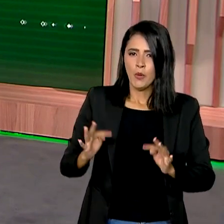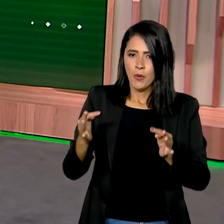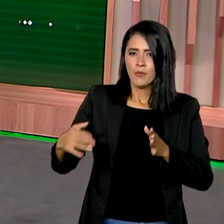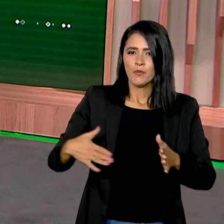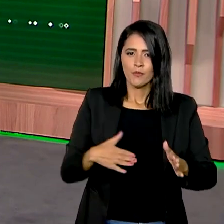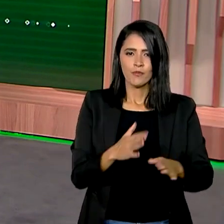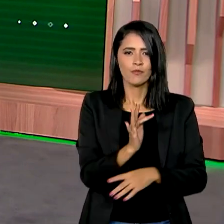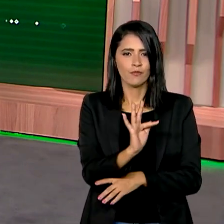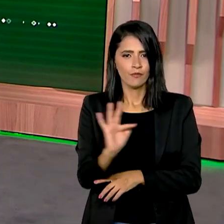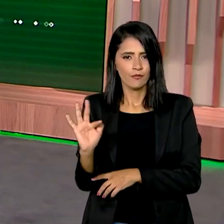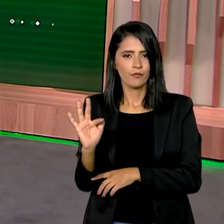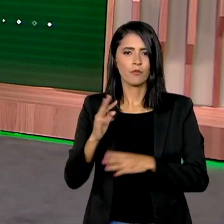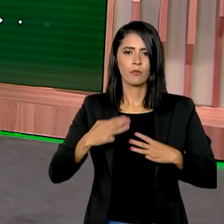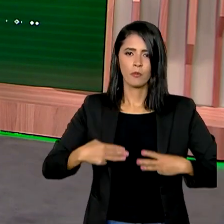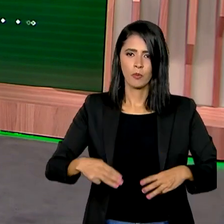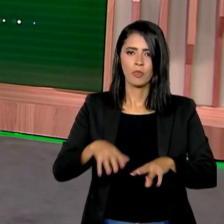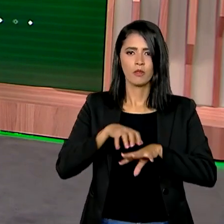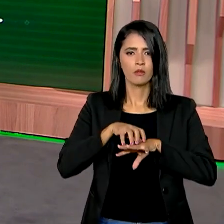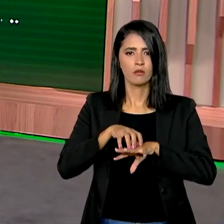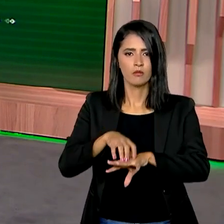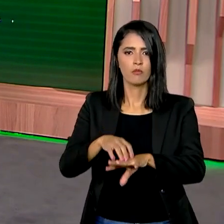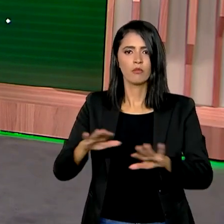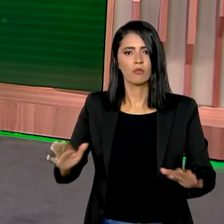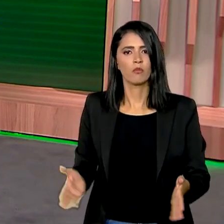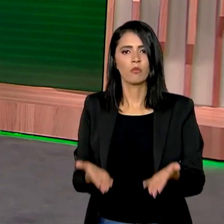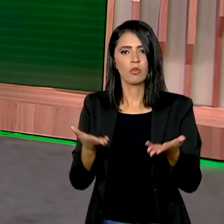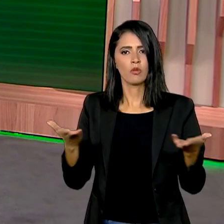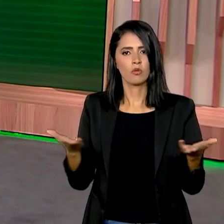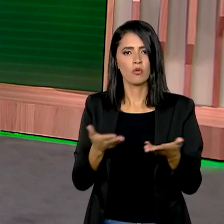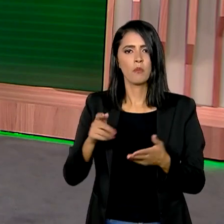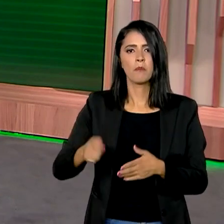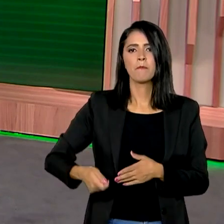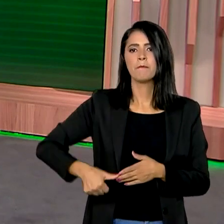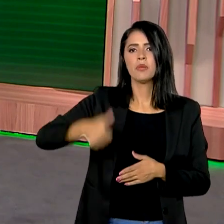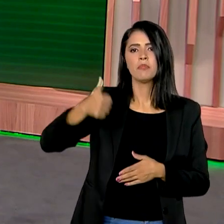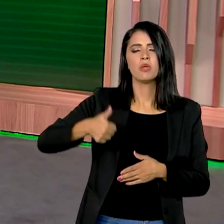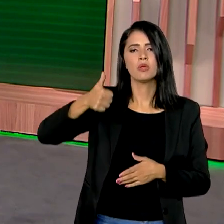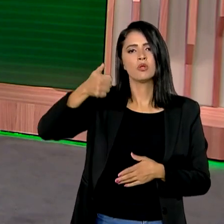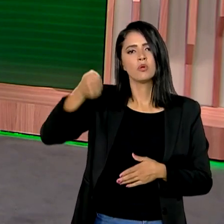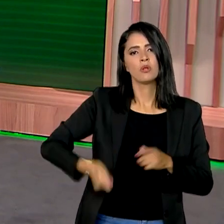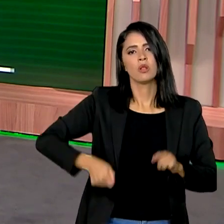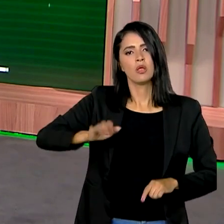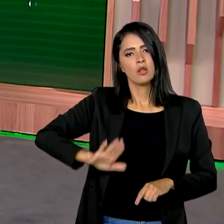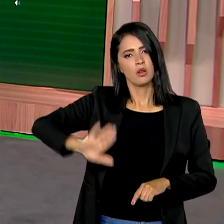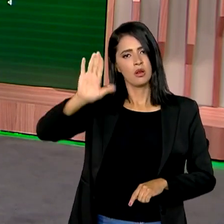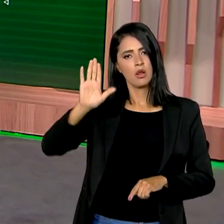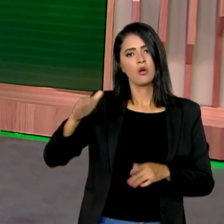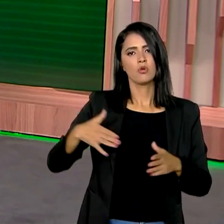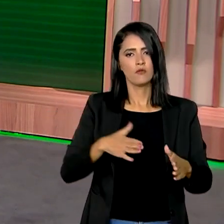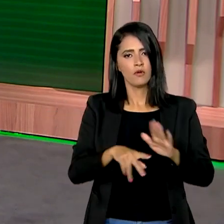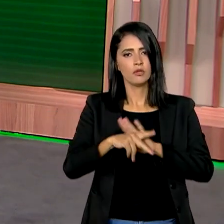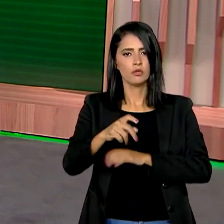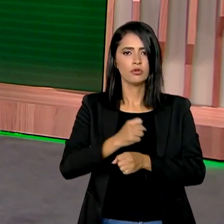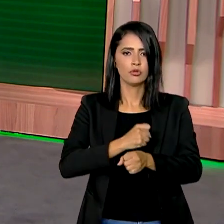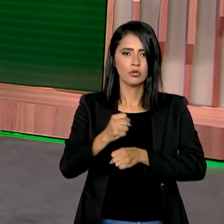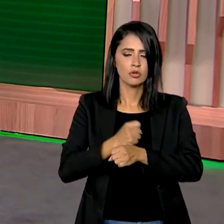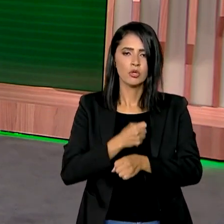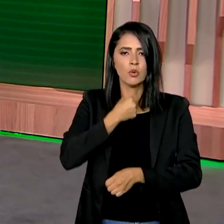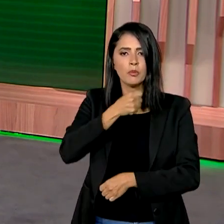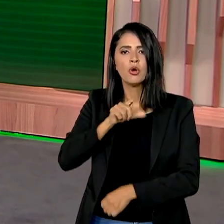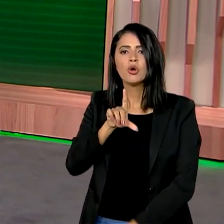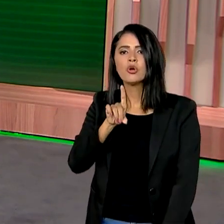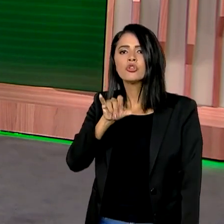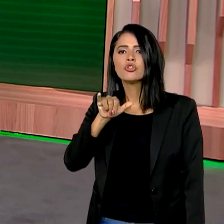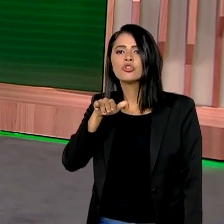estradas federais. O Ministério dos Transportes promove hoje o primeiro leilão da concessão rodoviária deste ano. E o